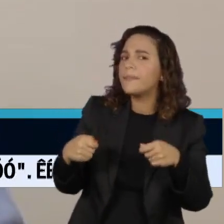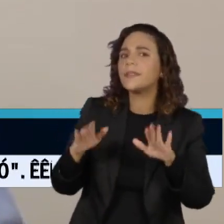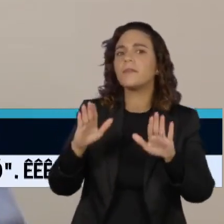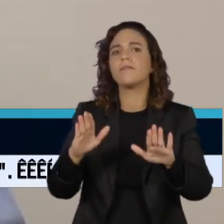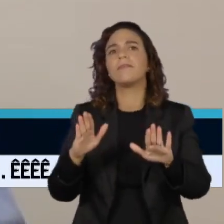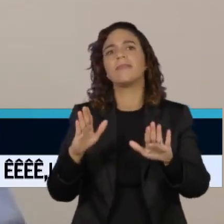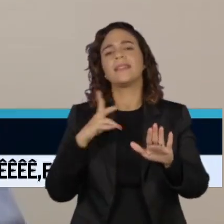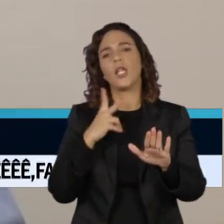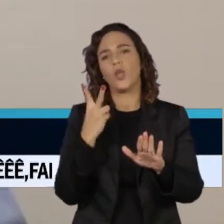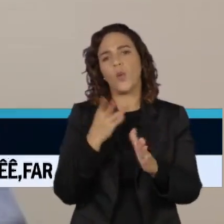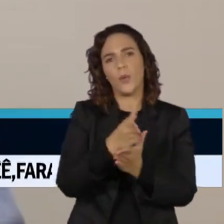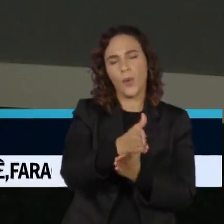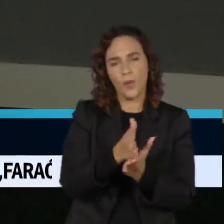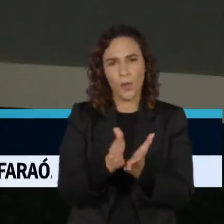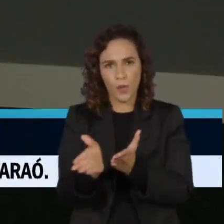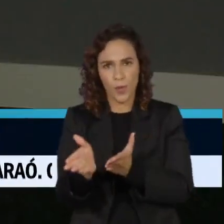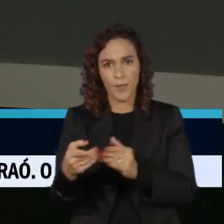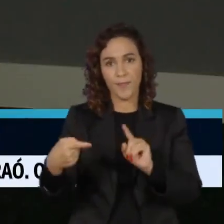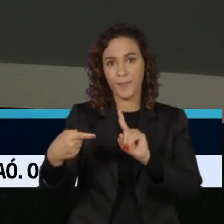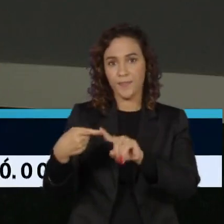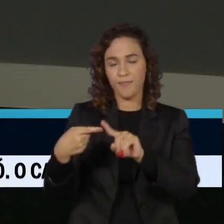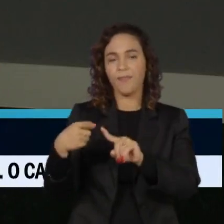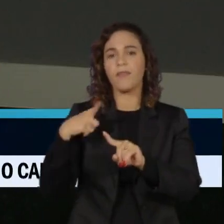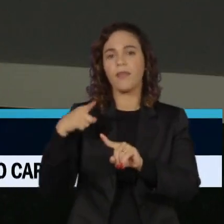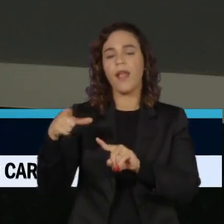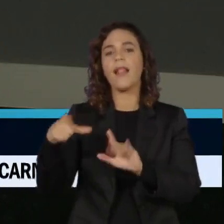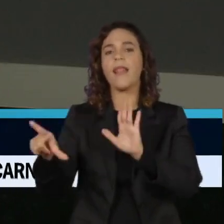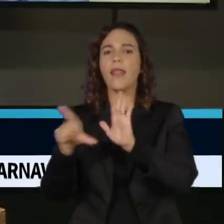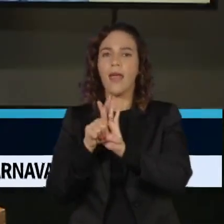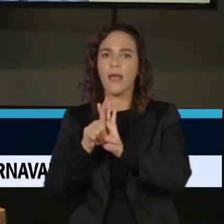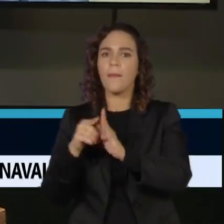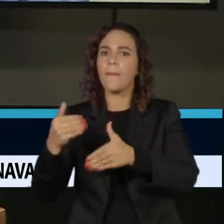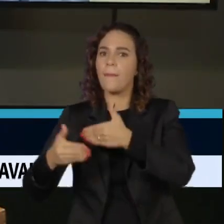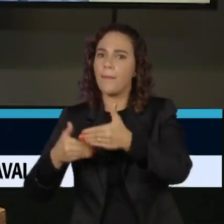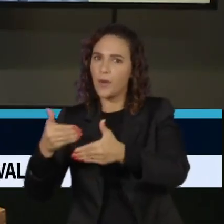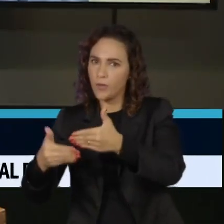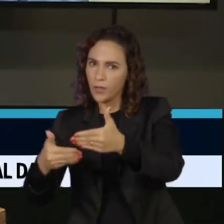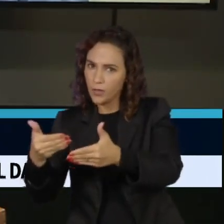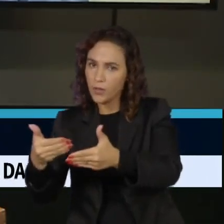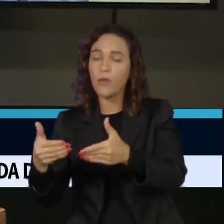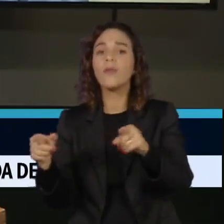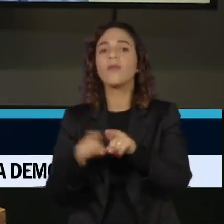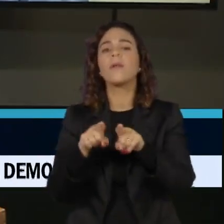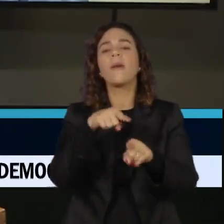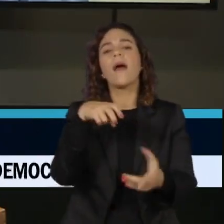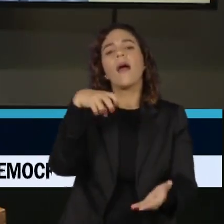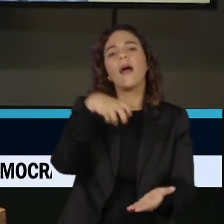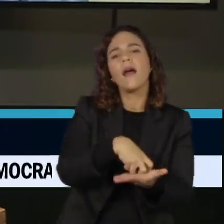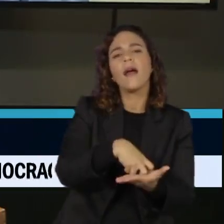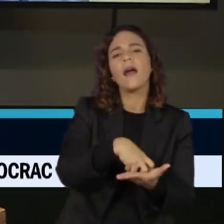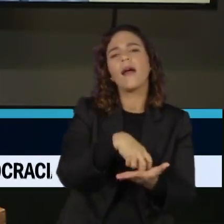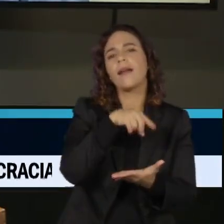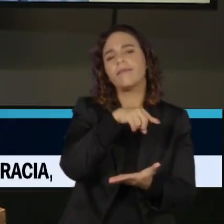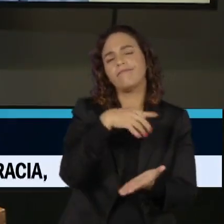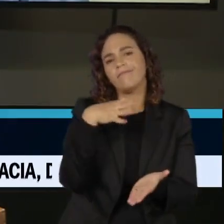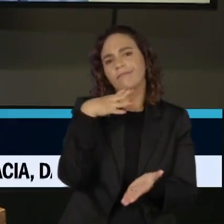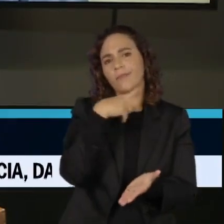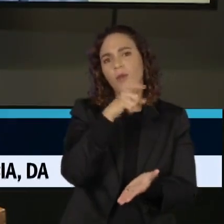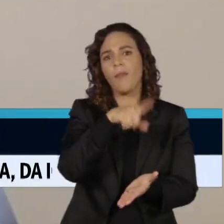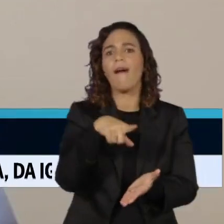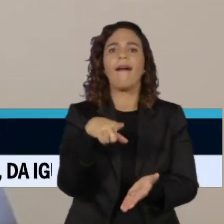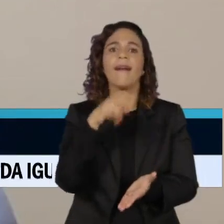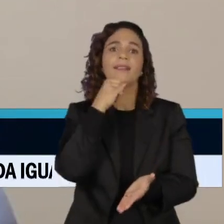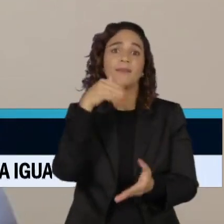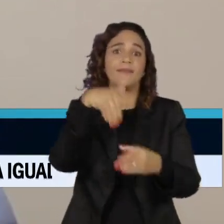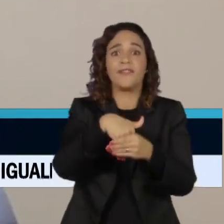dois âmbitos. Tem o processo legal e a punição mais evidente, que é a punição